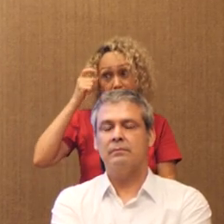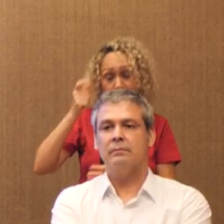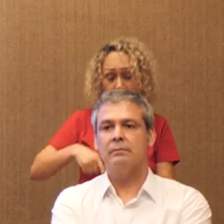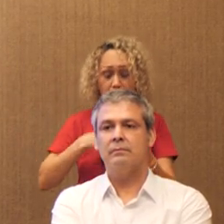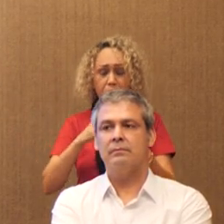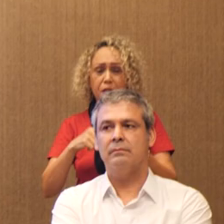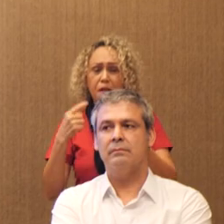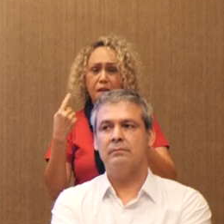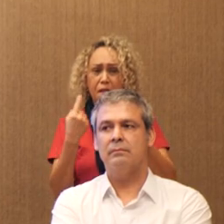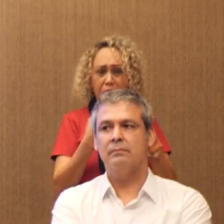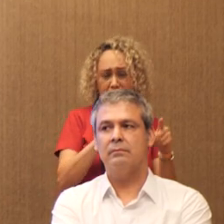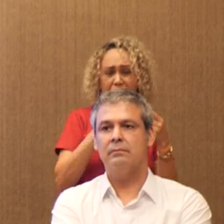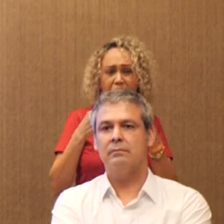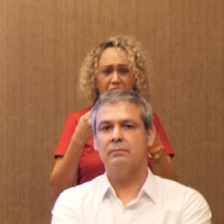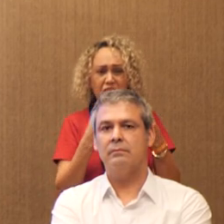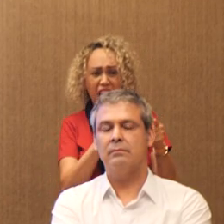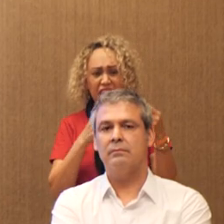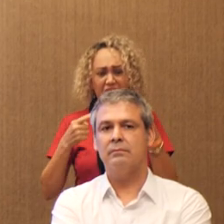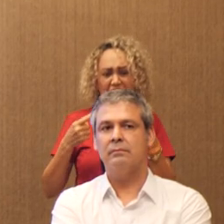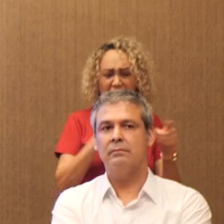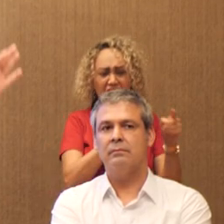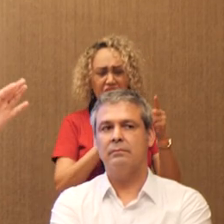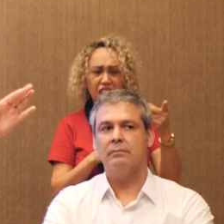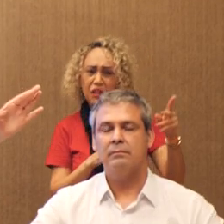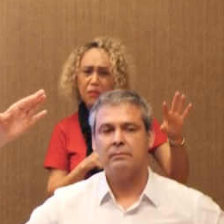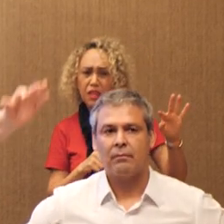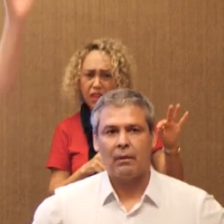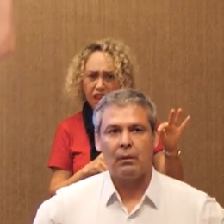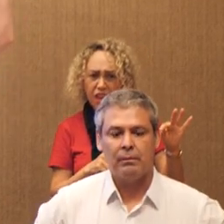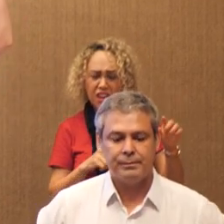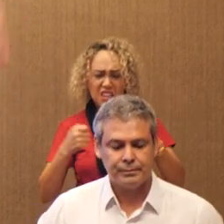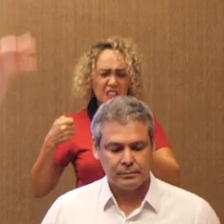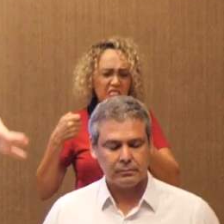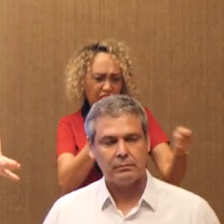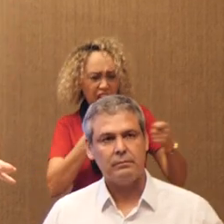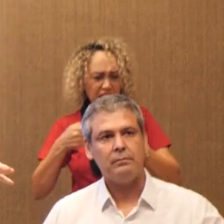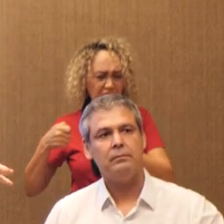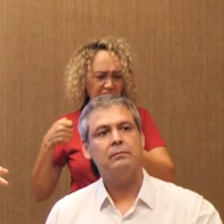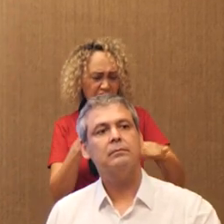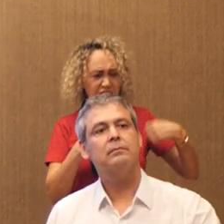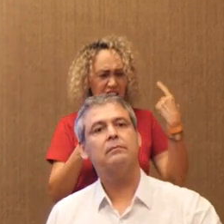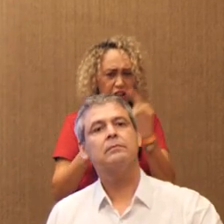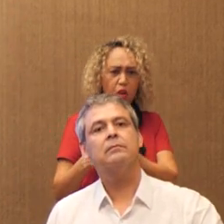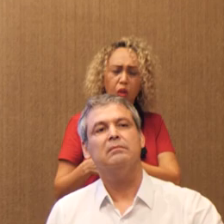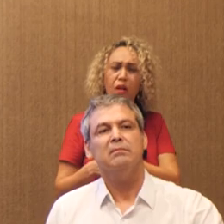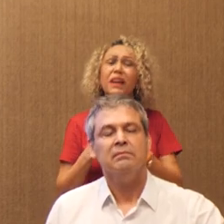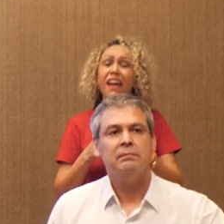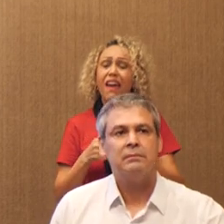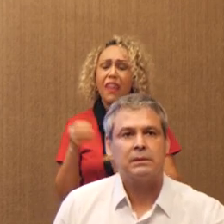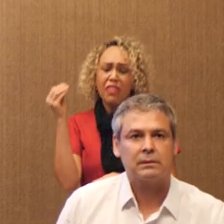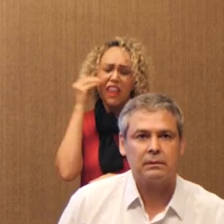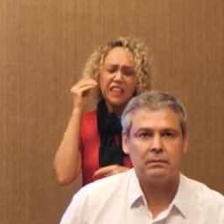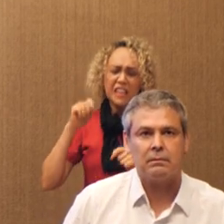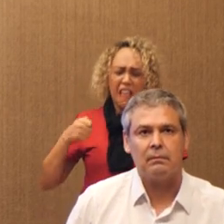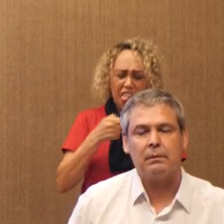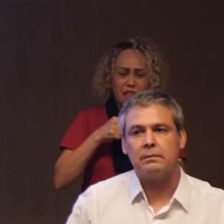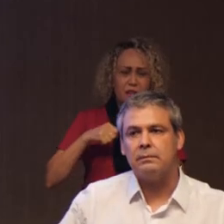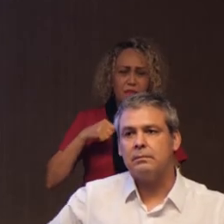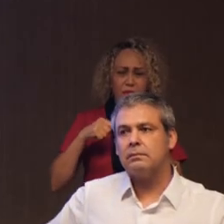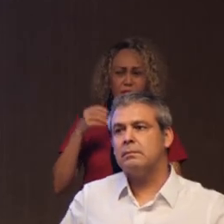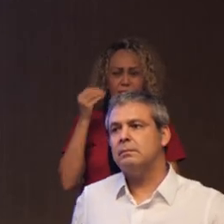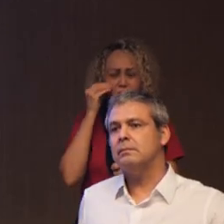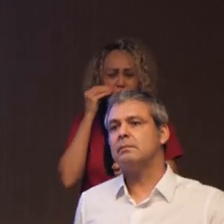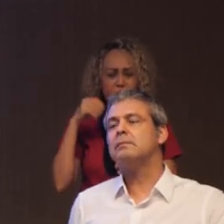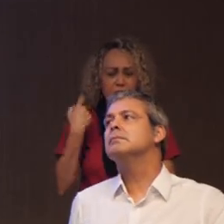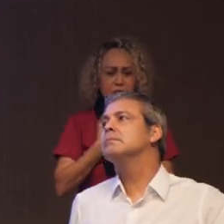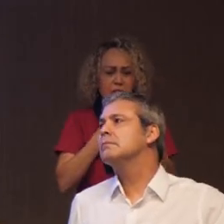do ataque aos nossos quadros, porque era um ataque direcionado para nos aniquilar, e nós nos fortalecemos ao